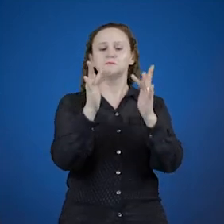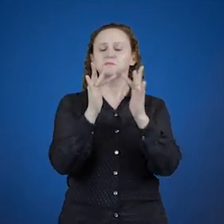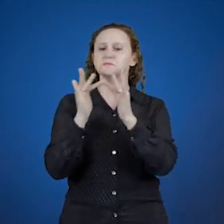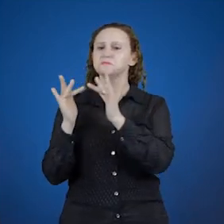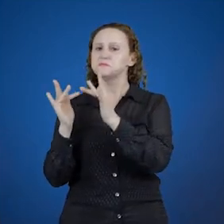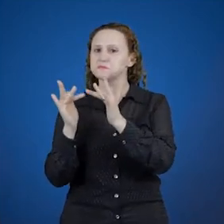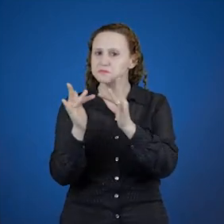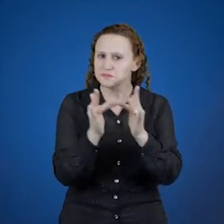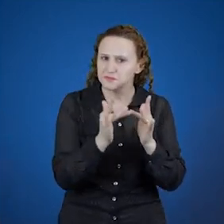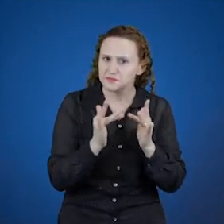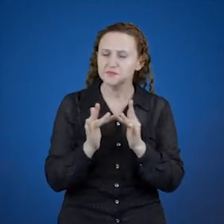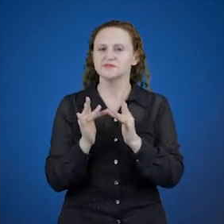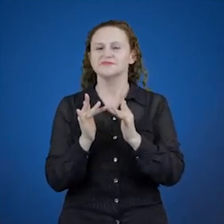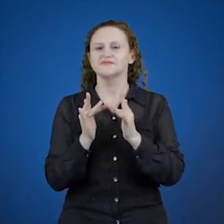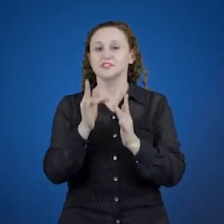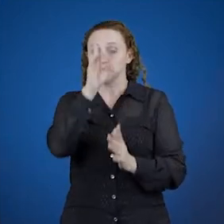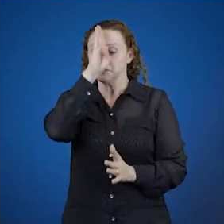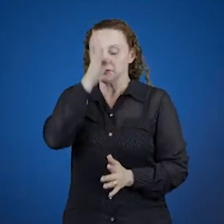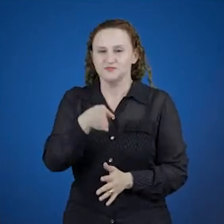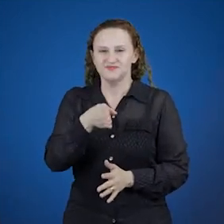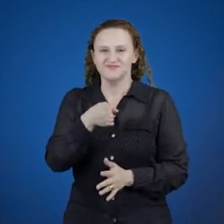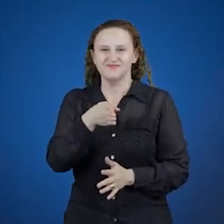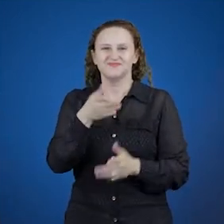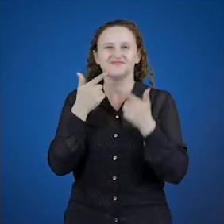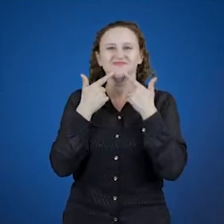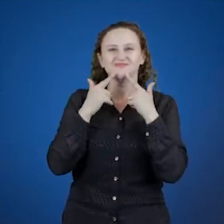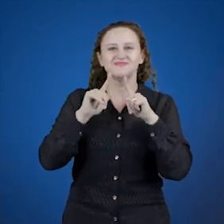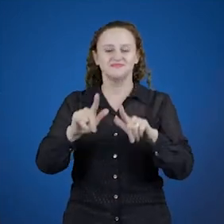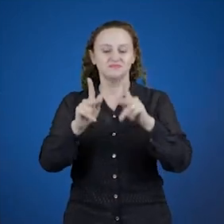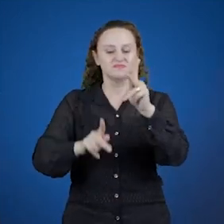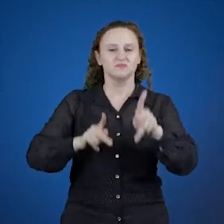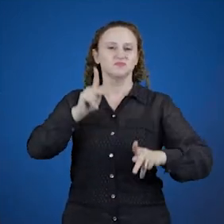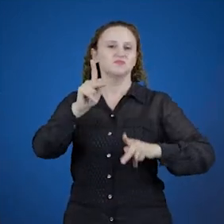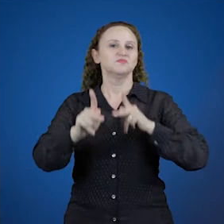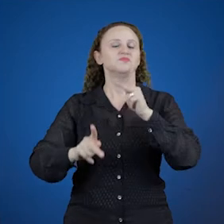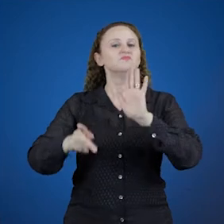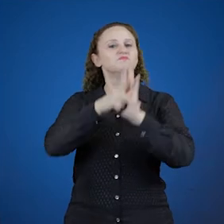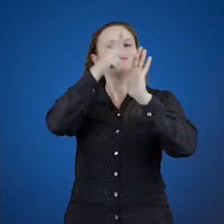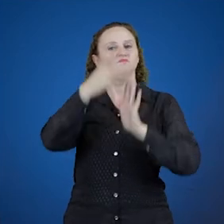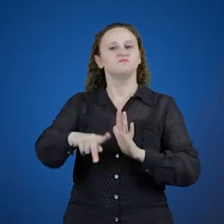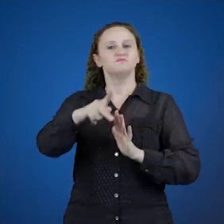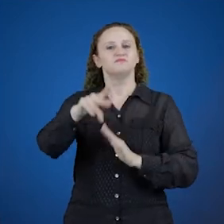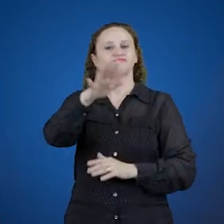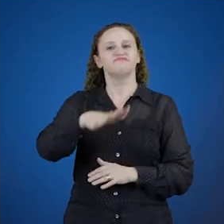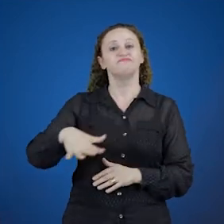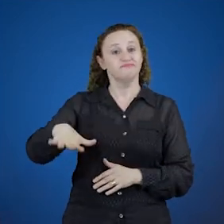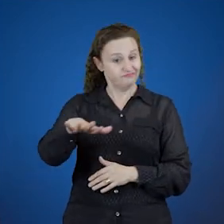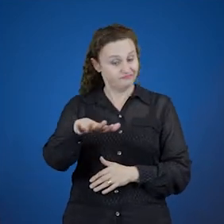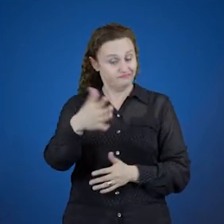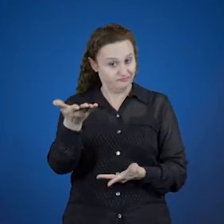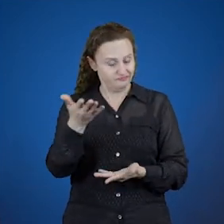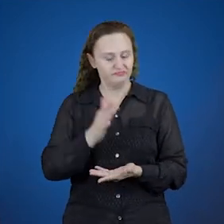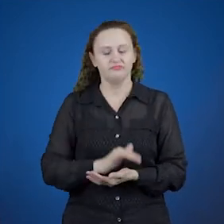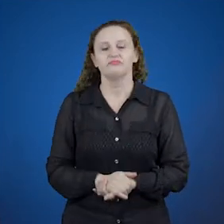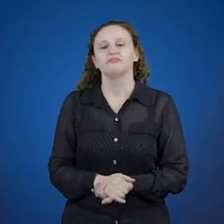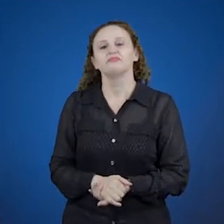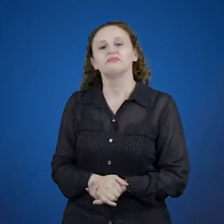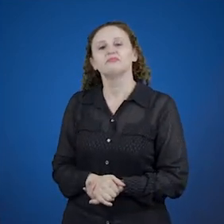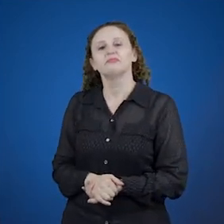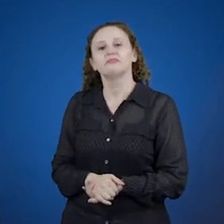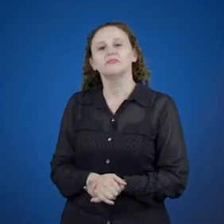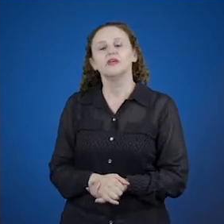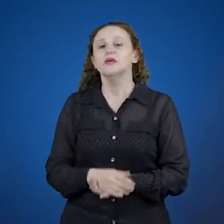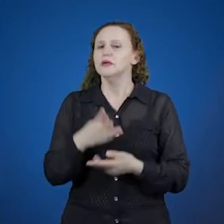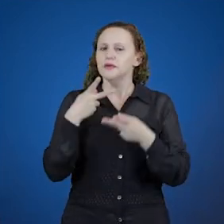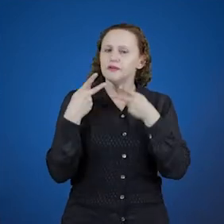e com o contato direto com a língua falada do Povo daquela região Ah pois